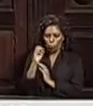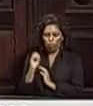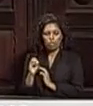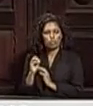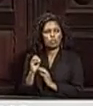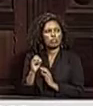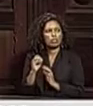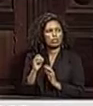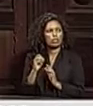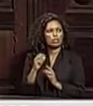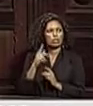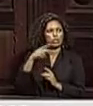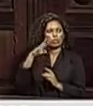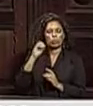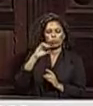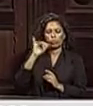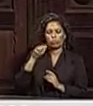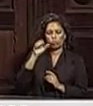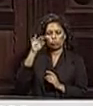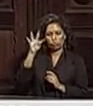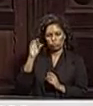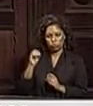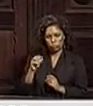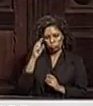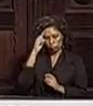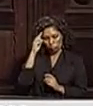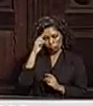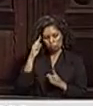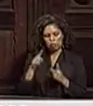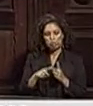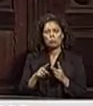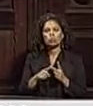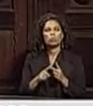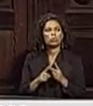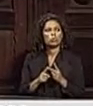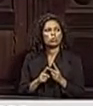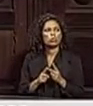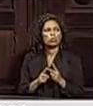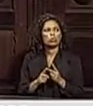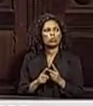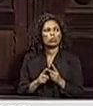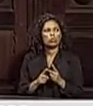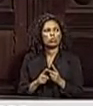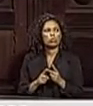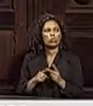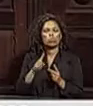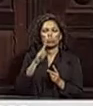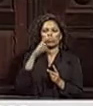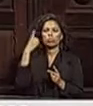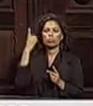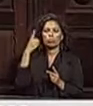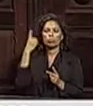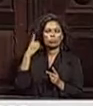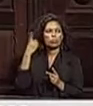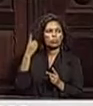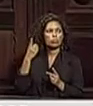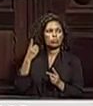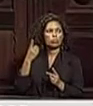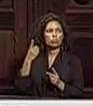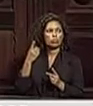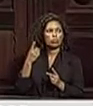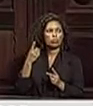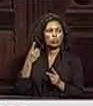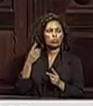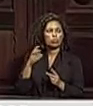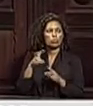uma primeira preliminar. A segunda preliminar é que eu queria já preliminarmente me associar ao